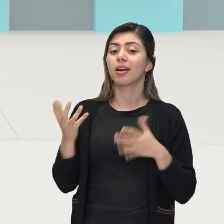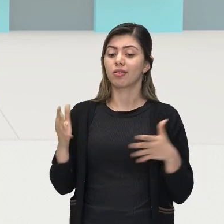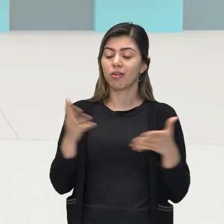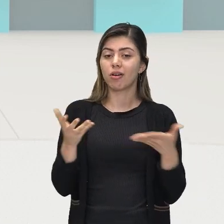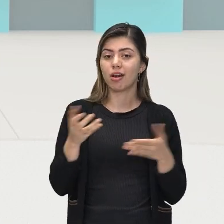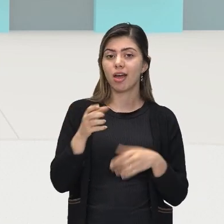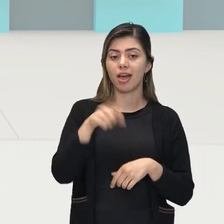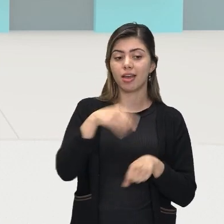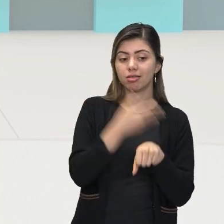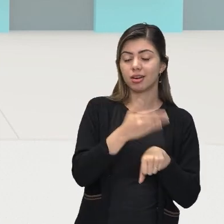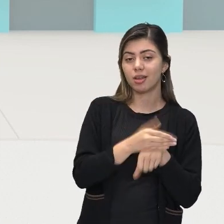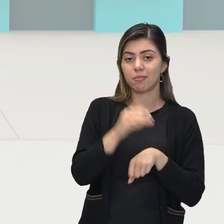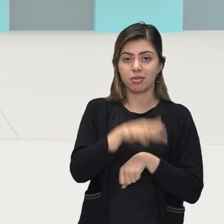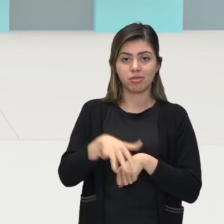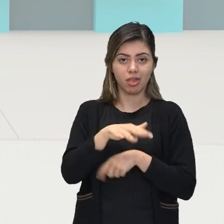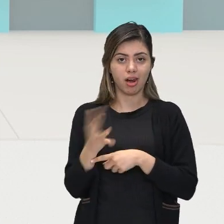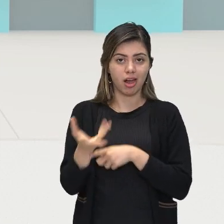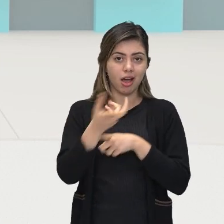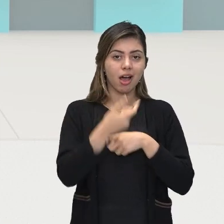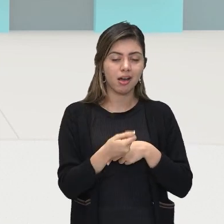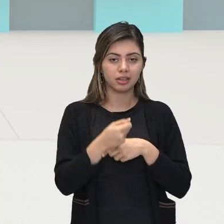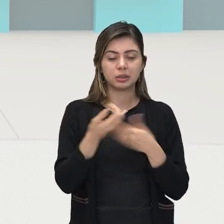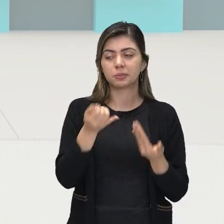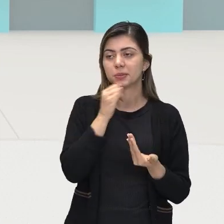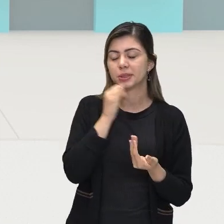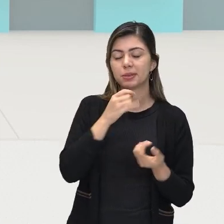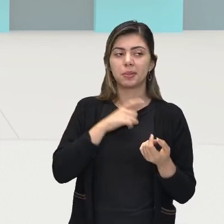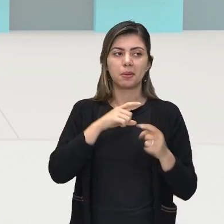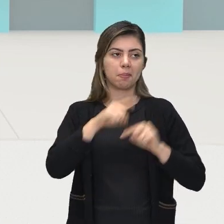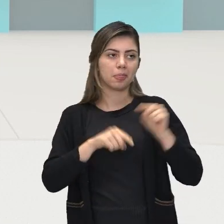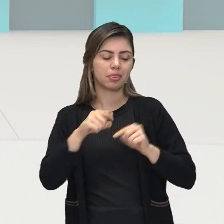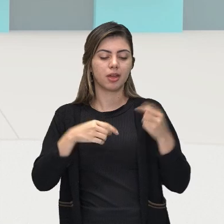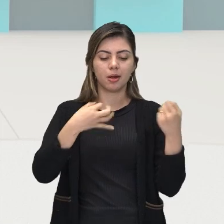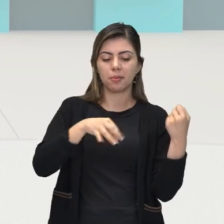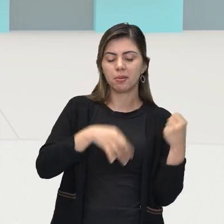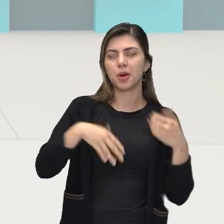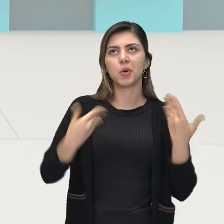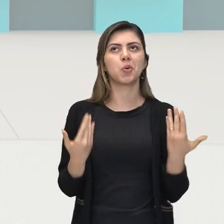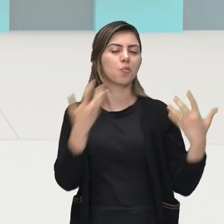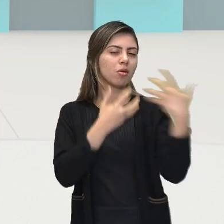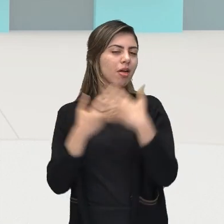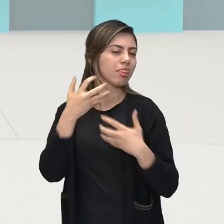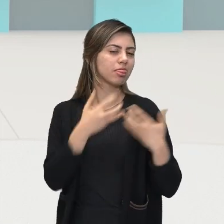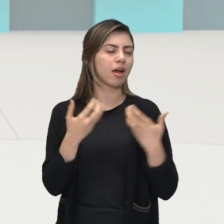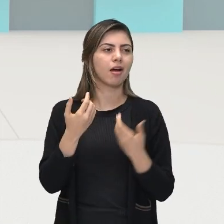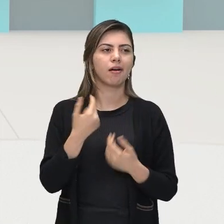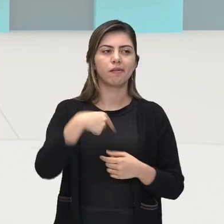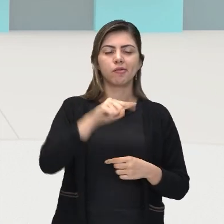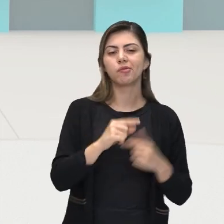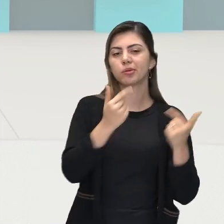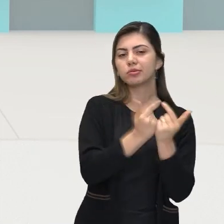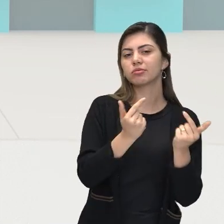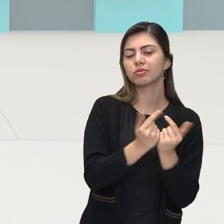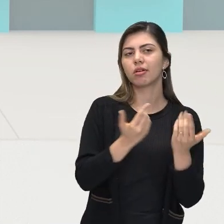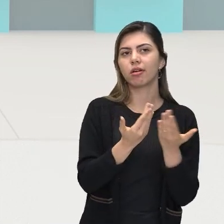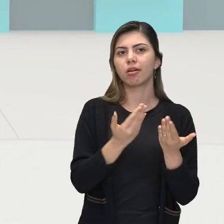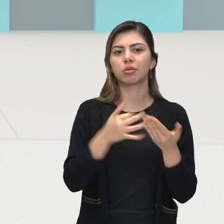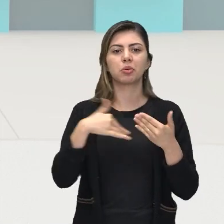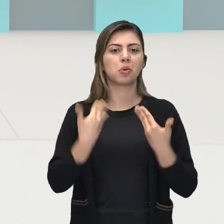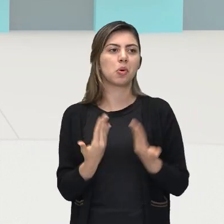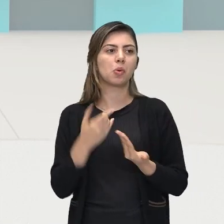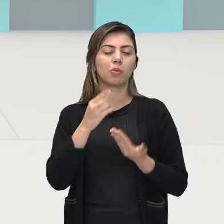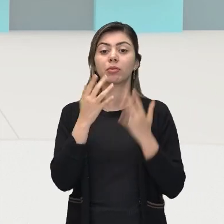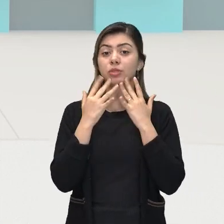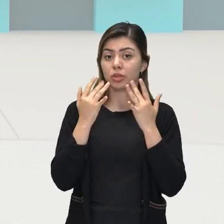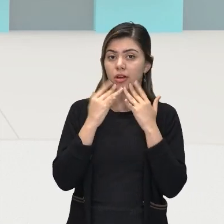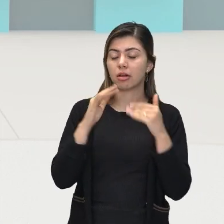que estão relacionadas, como, por exemplo, a tocar um instrumento, a cantar, a ir ao teatro, ao cinema. Prosseguindo,